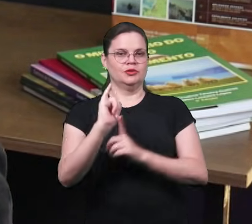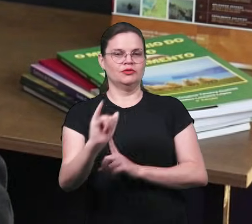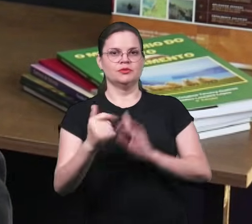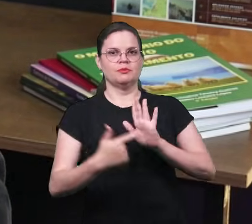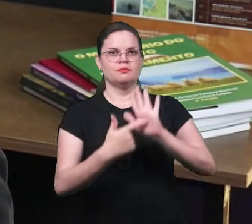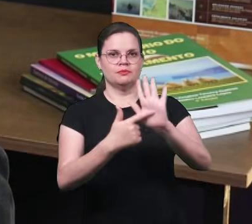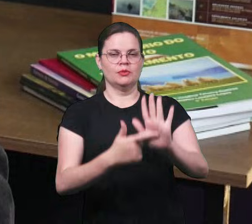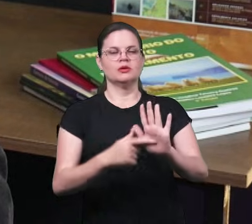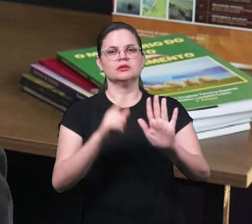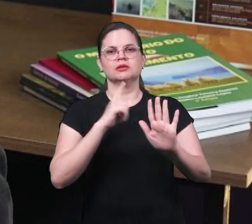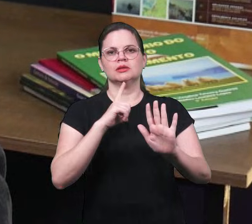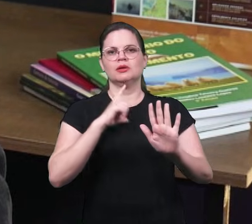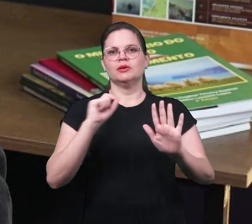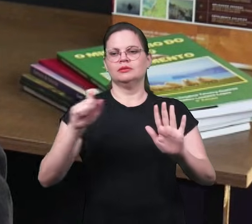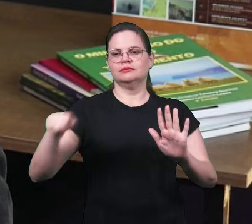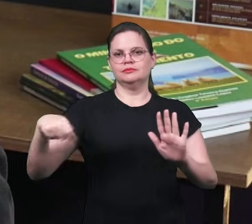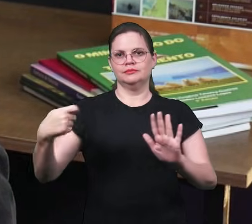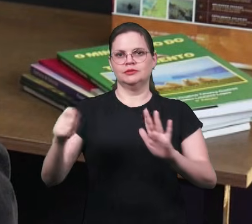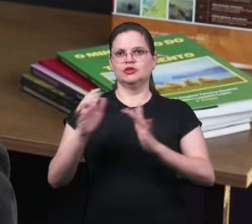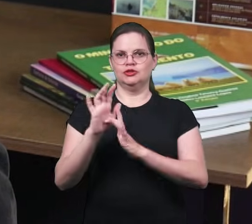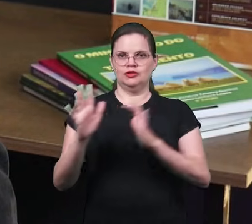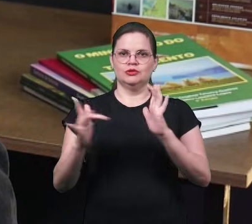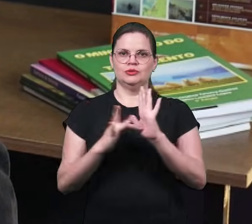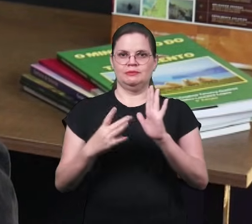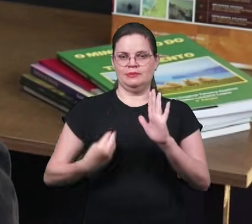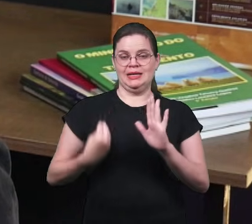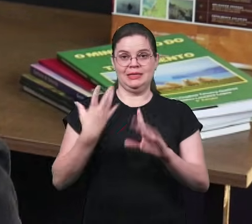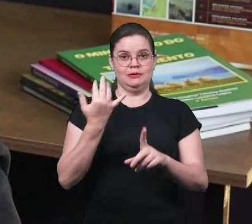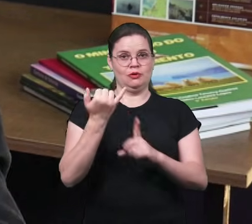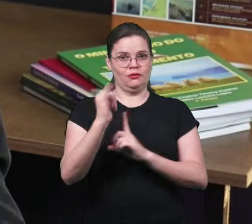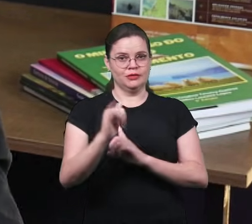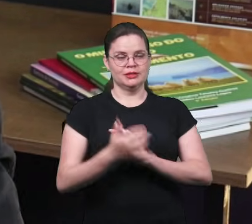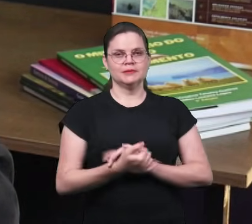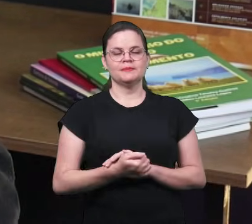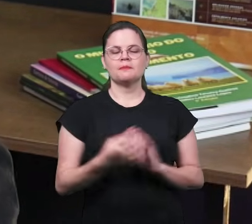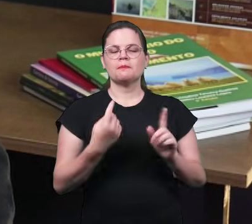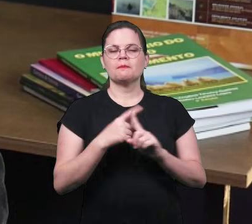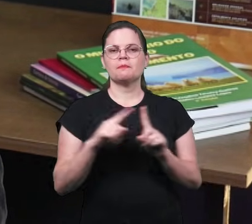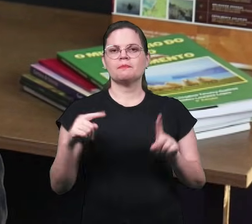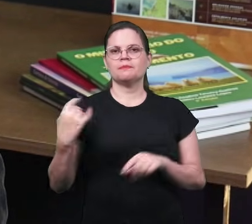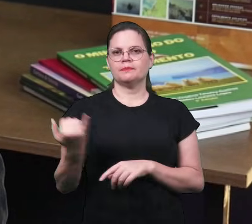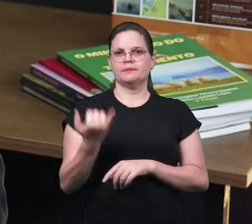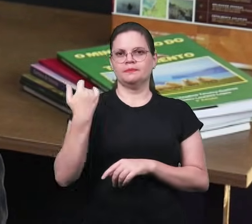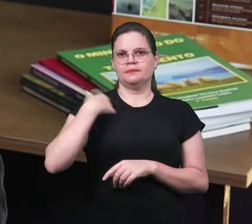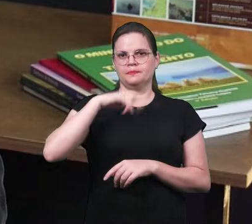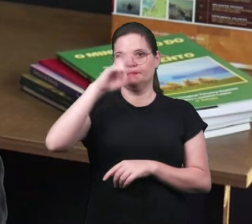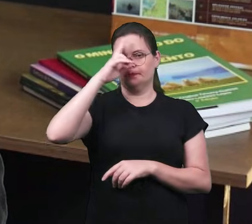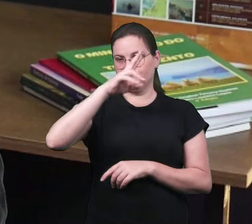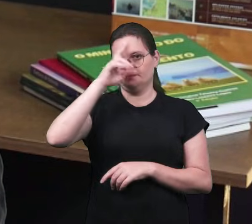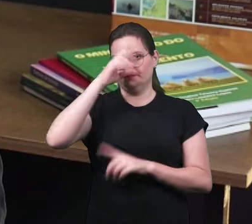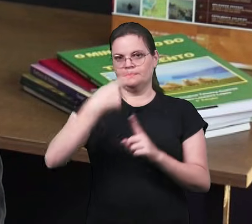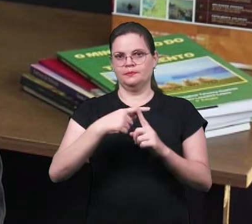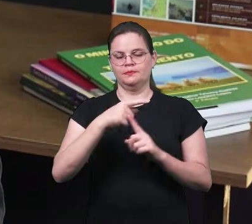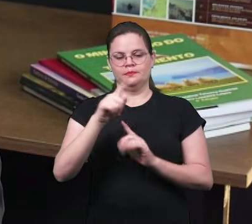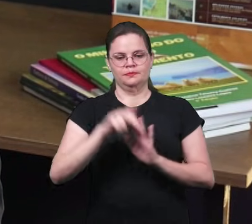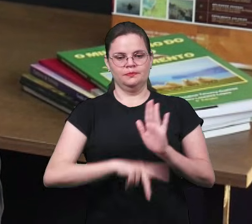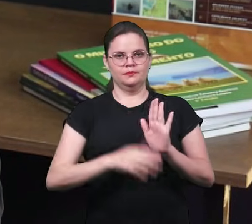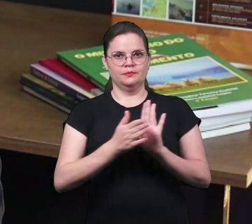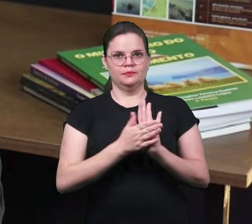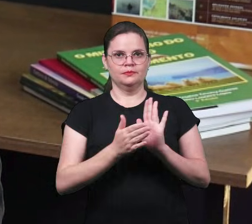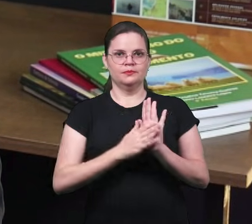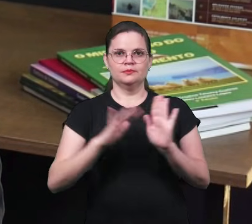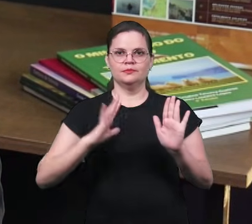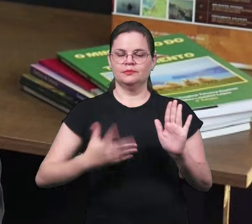Senhor Jesus. Sim. E é importante nós lembrarmos isso porque há um projeto de salvação para a vida do homem e o